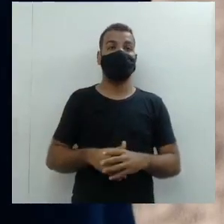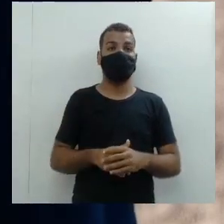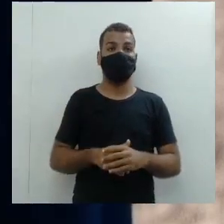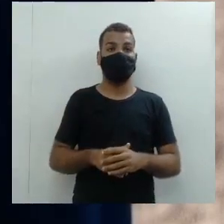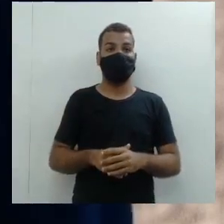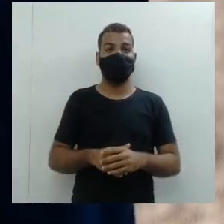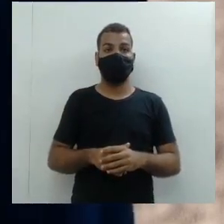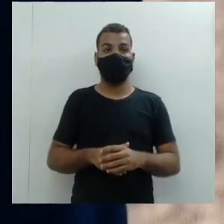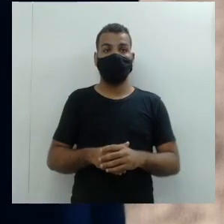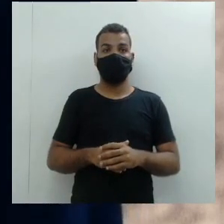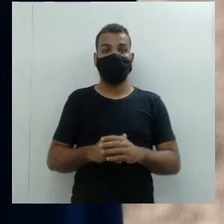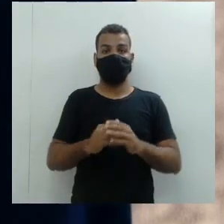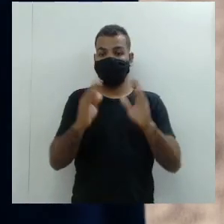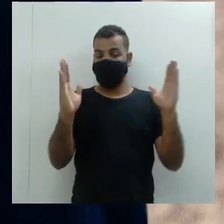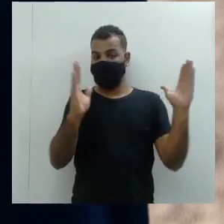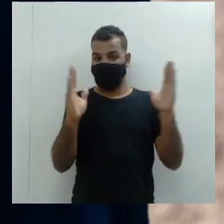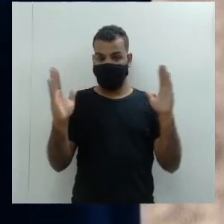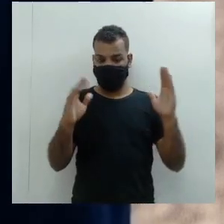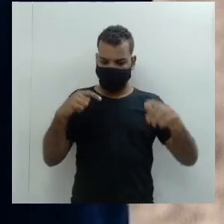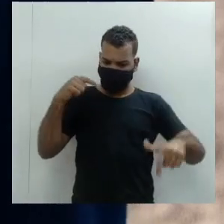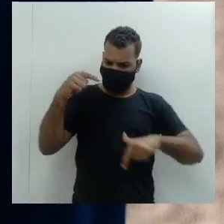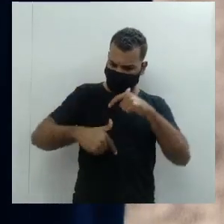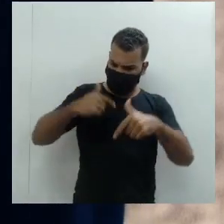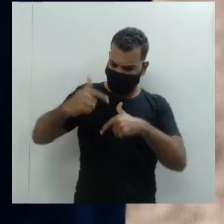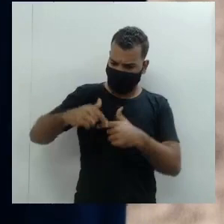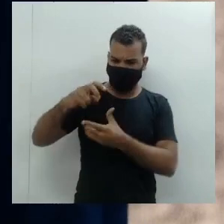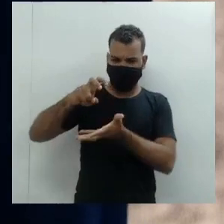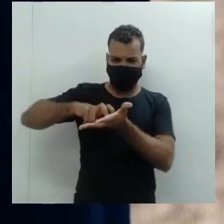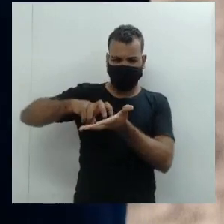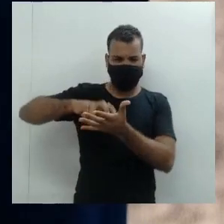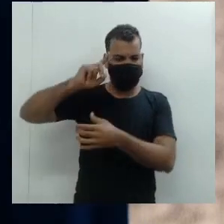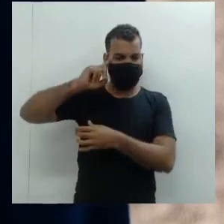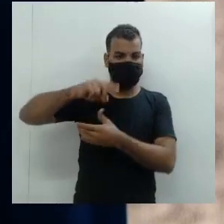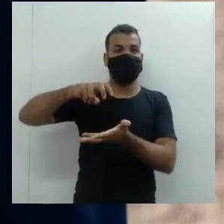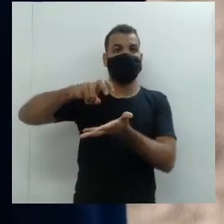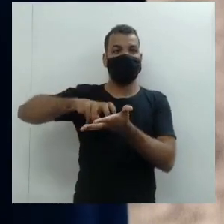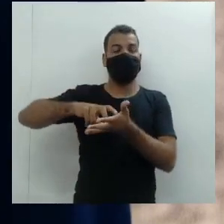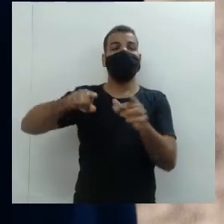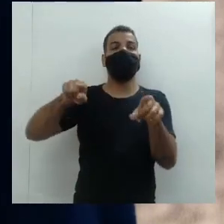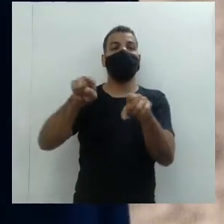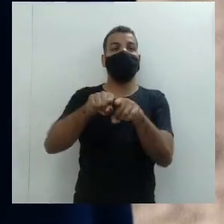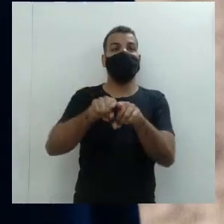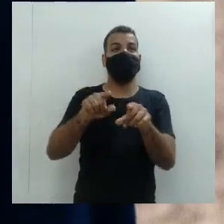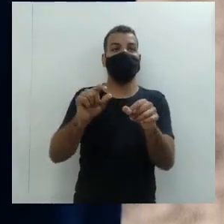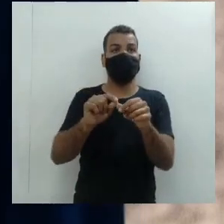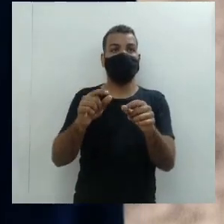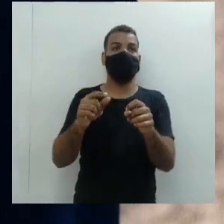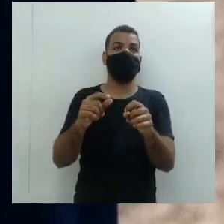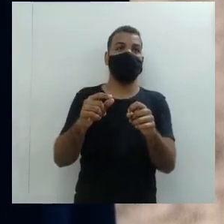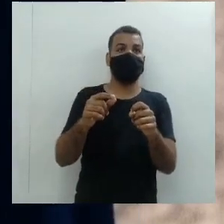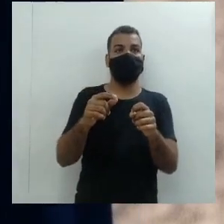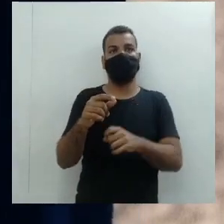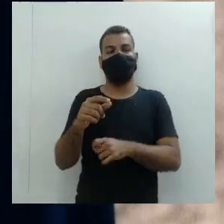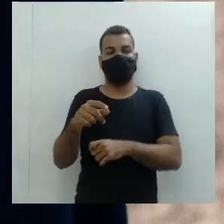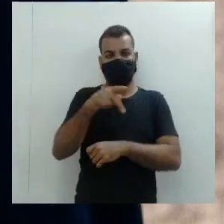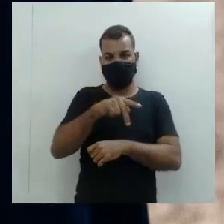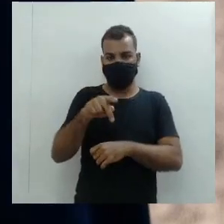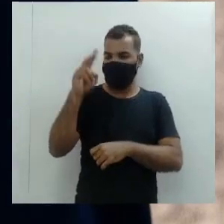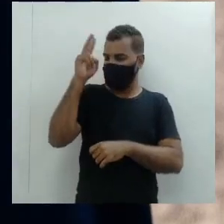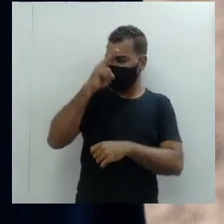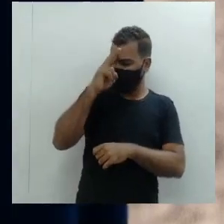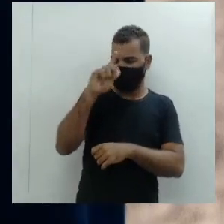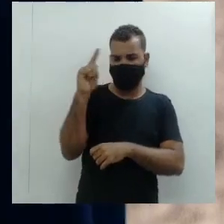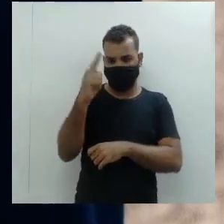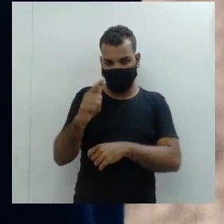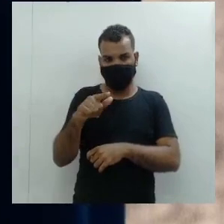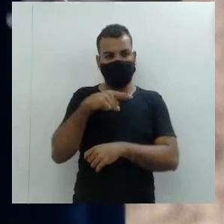aí, trabalhando no Diário da Manhã e exercendo inclusive também a docência, ele foi professor de História e Geografia em